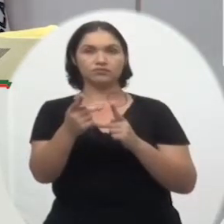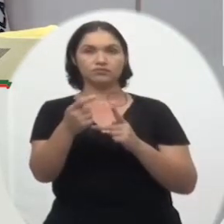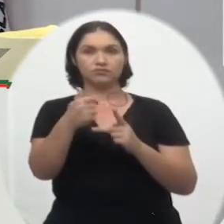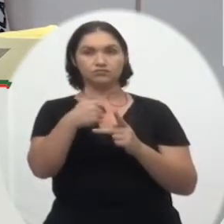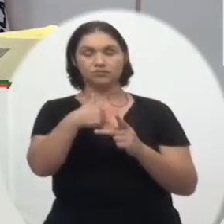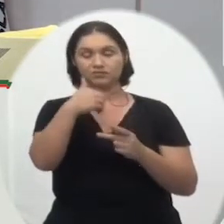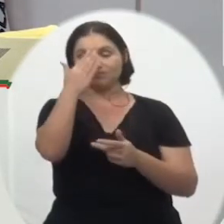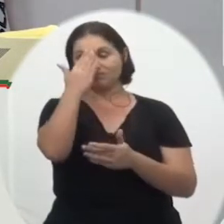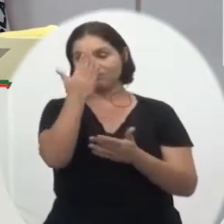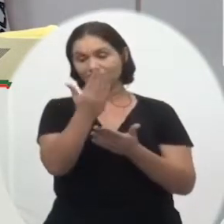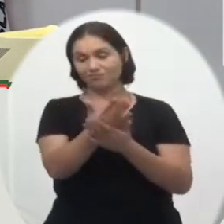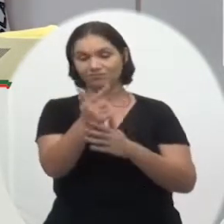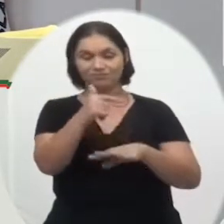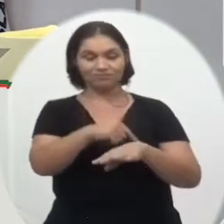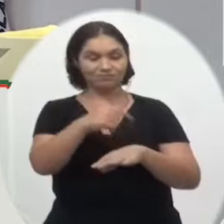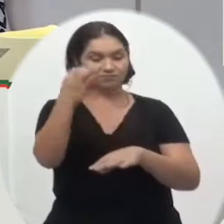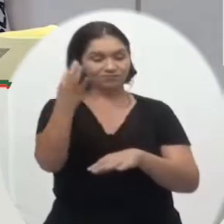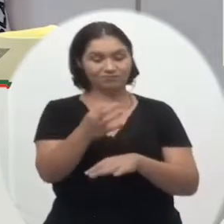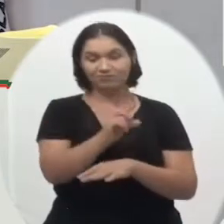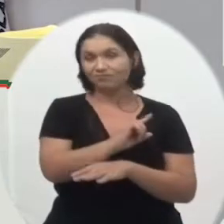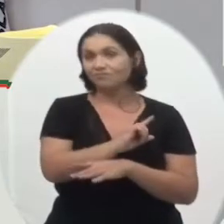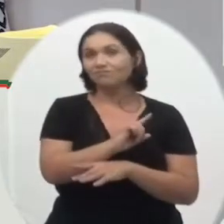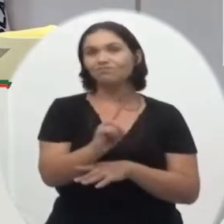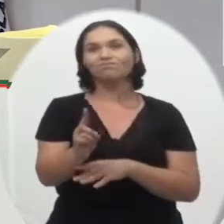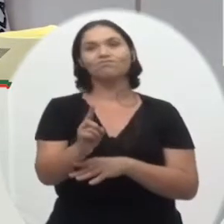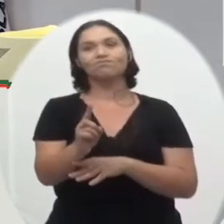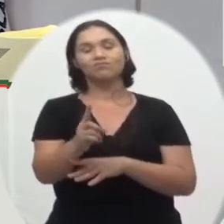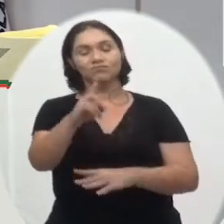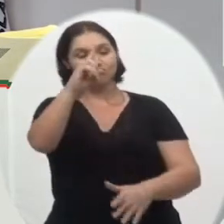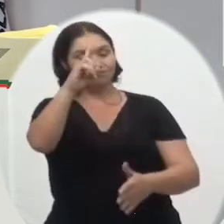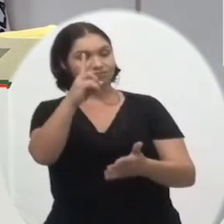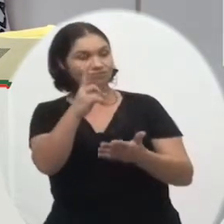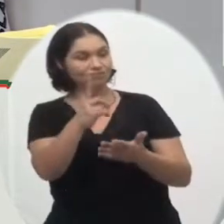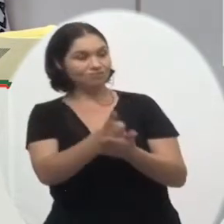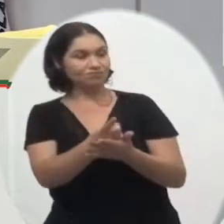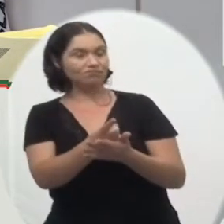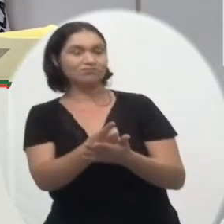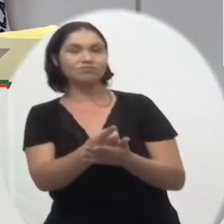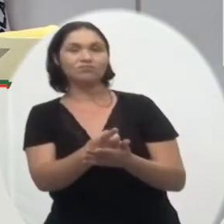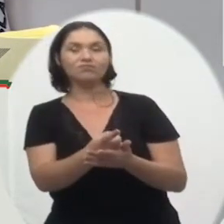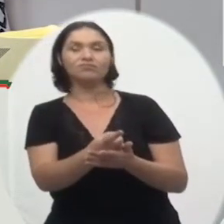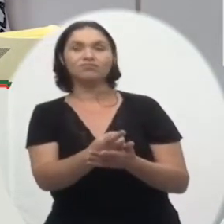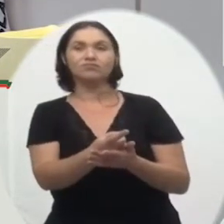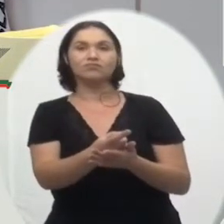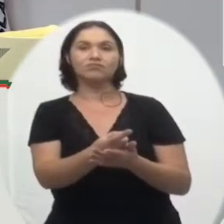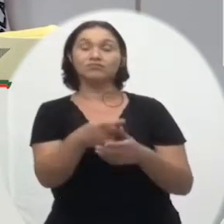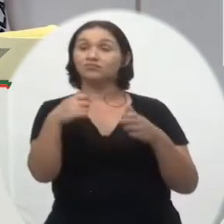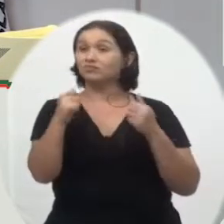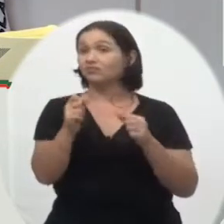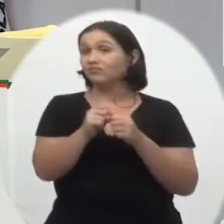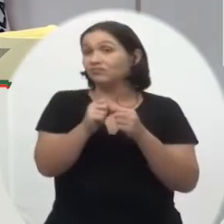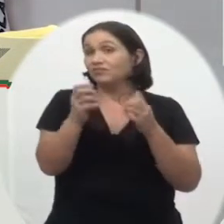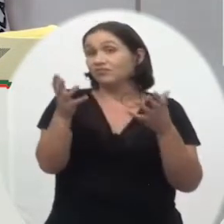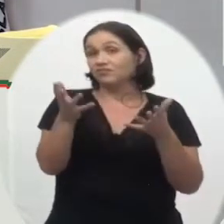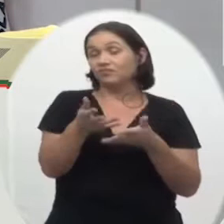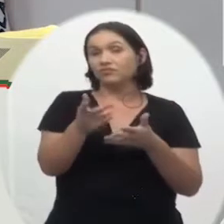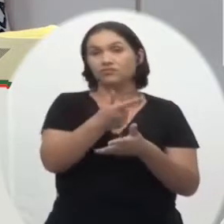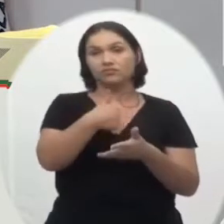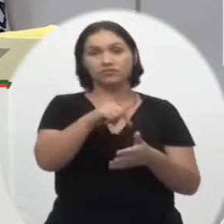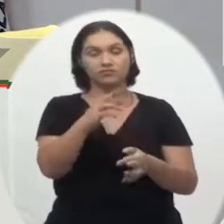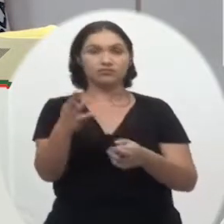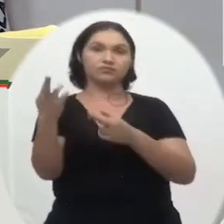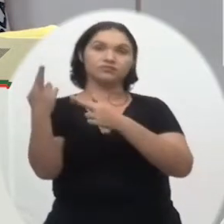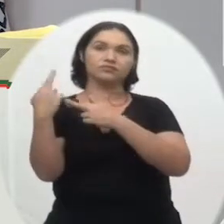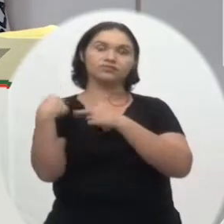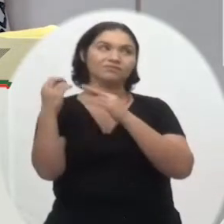prematuro. Eu acho que a decisão foi prematura. Nossa responsabilidade ela é